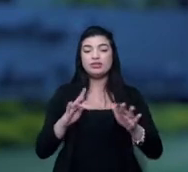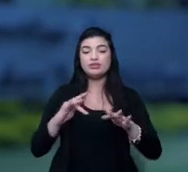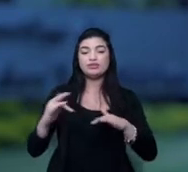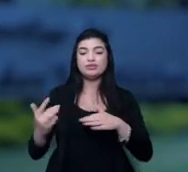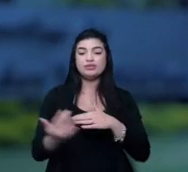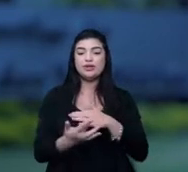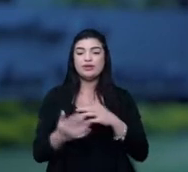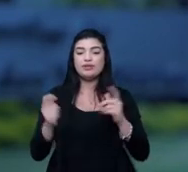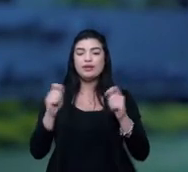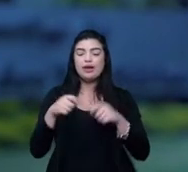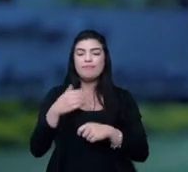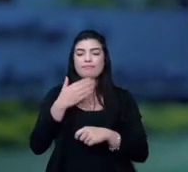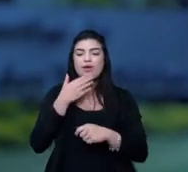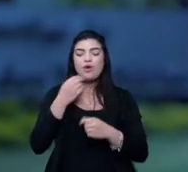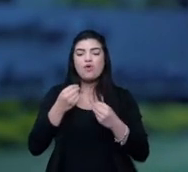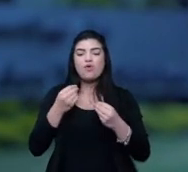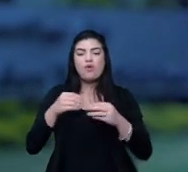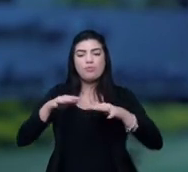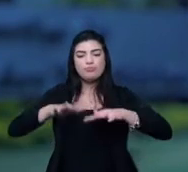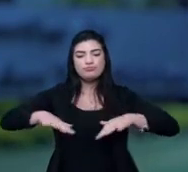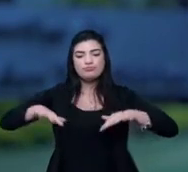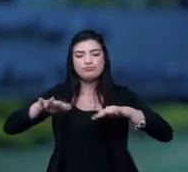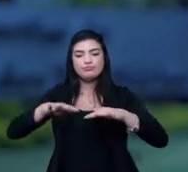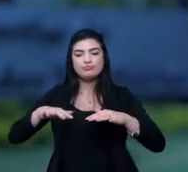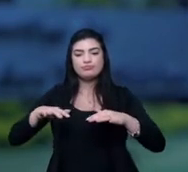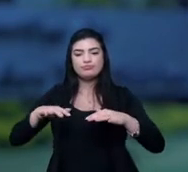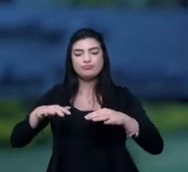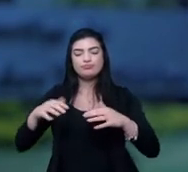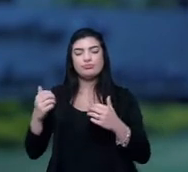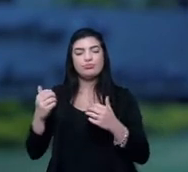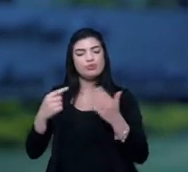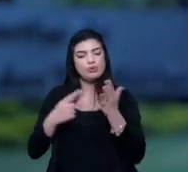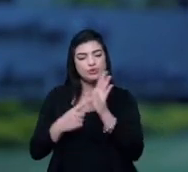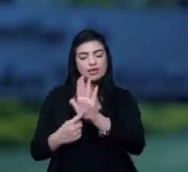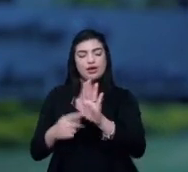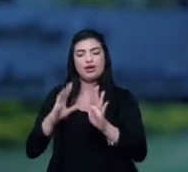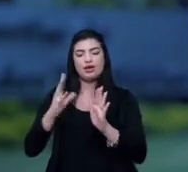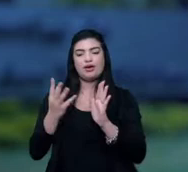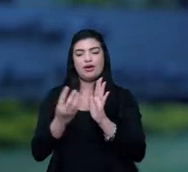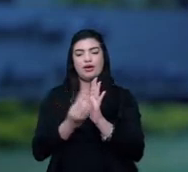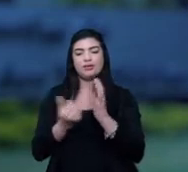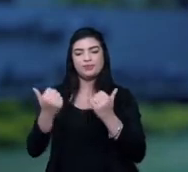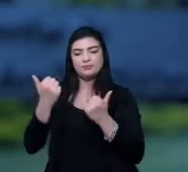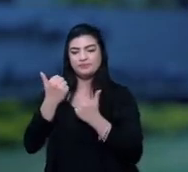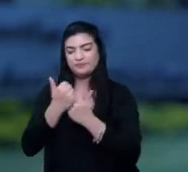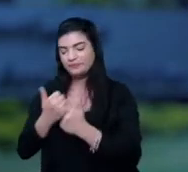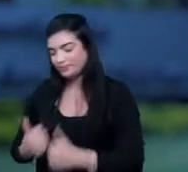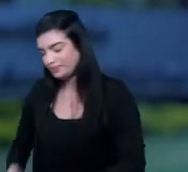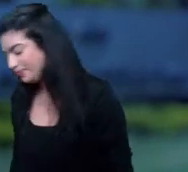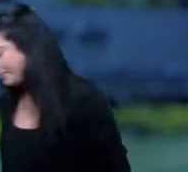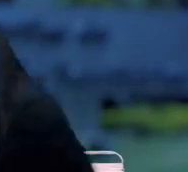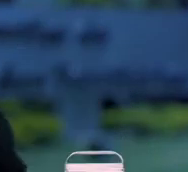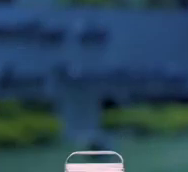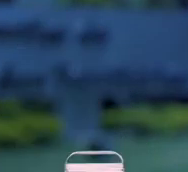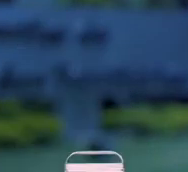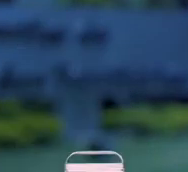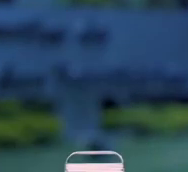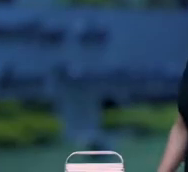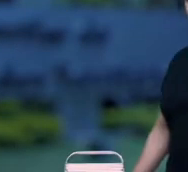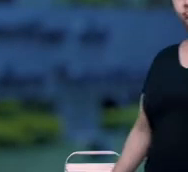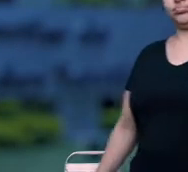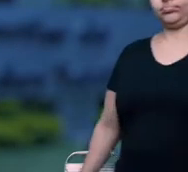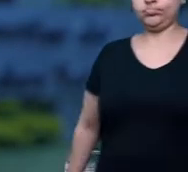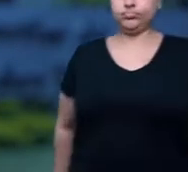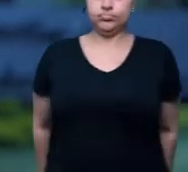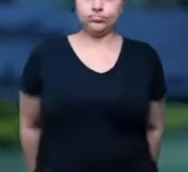gente tenha espaço para poder demonstrar a nossa arte e levar ela para outras pessoas. Então, por exemplo, meu avô lá está lá com o celularzinho dele, vai estar vendo a